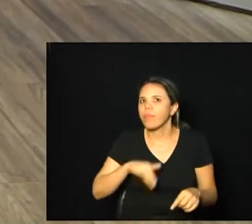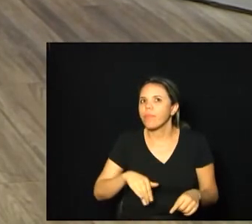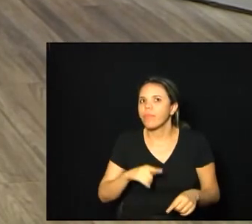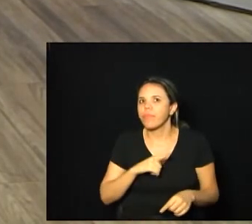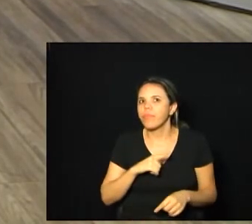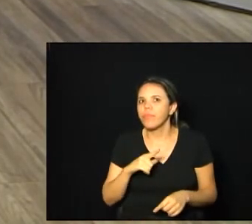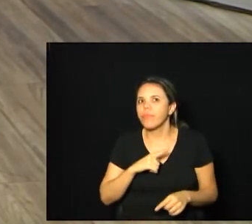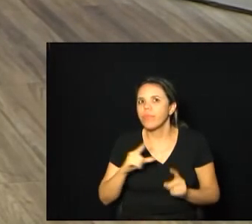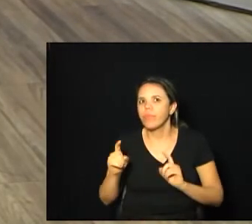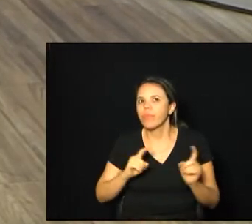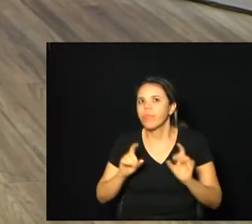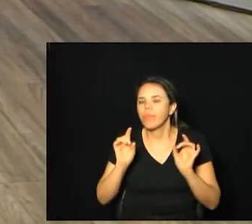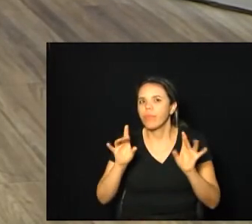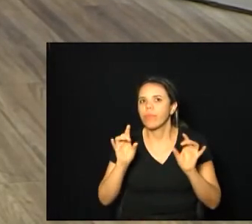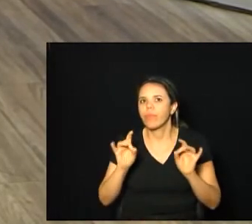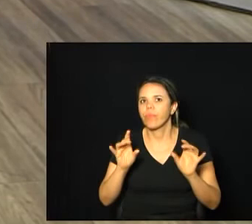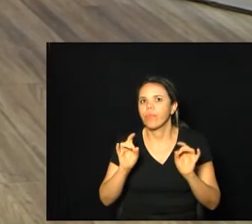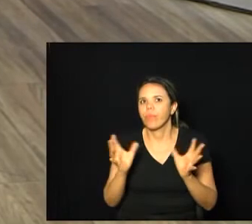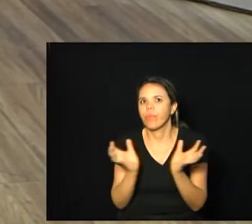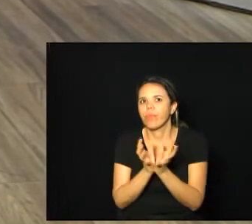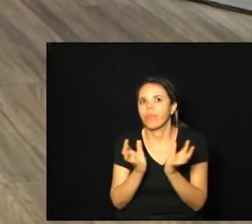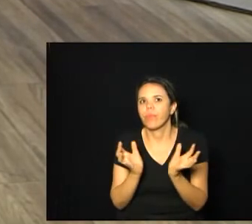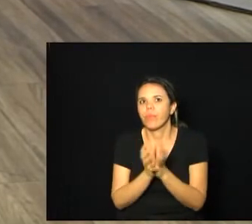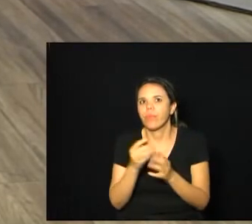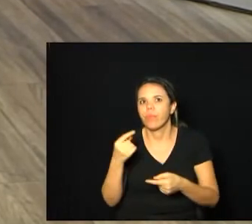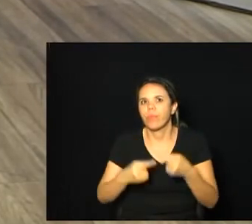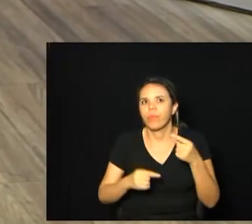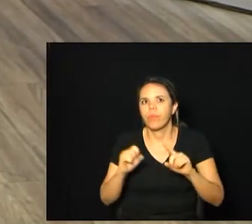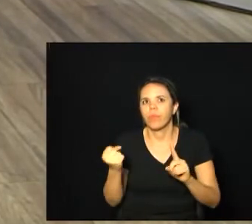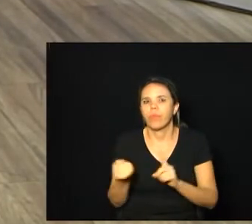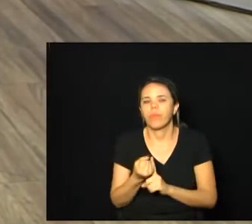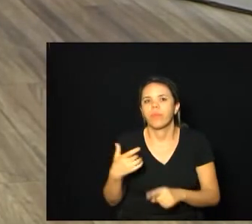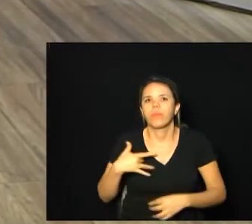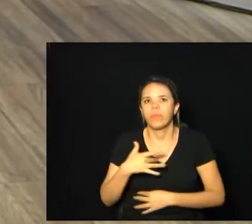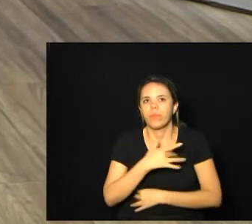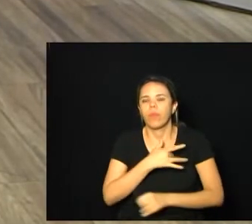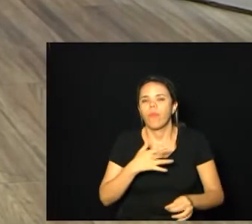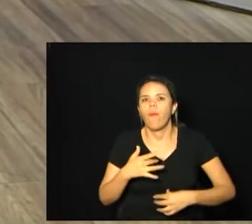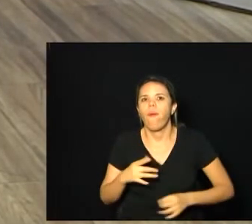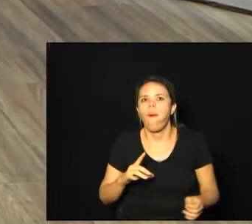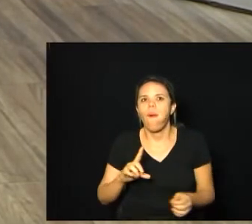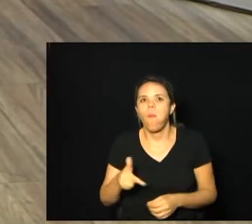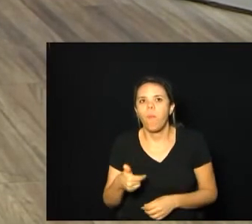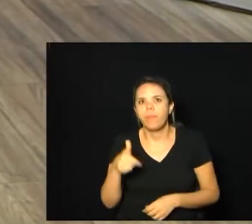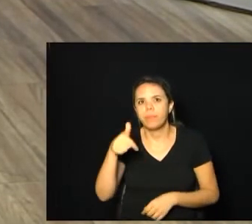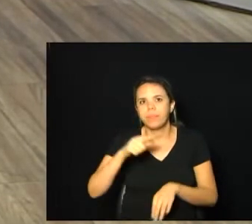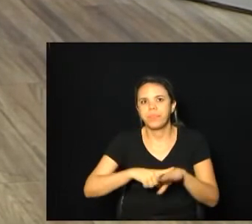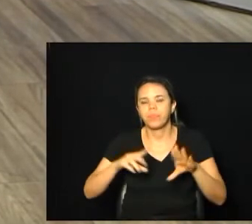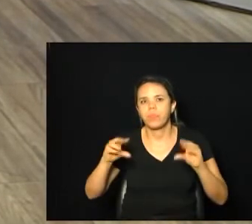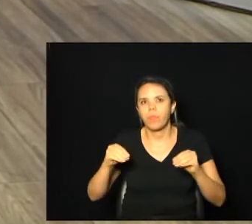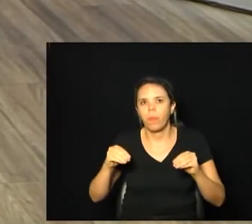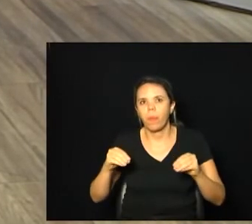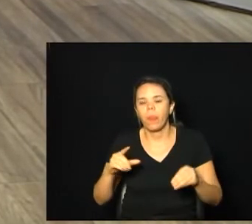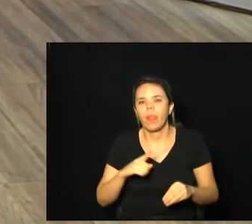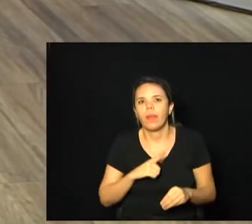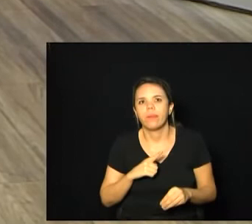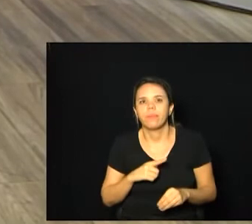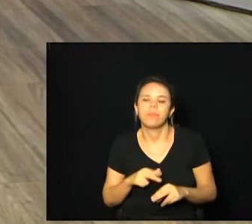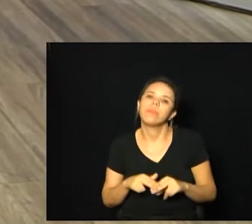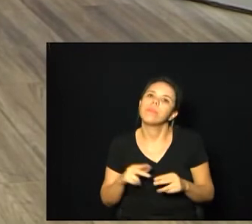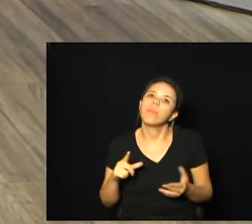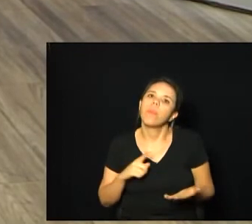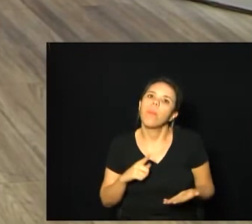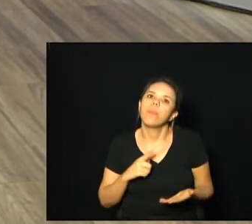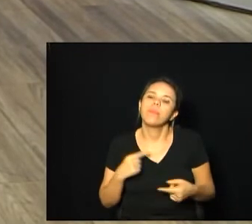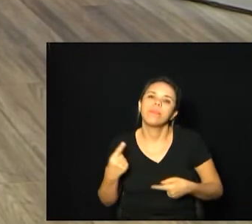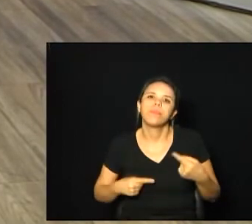tarde, tem reunião extraordinária da Comissão de Política Social e Saúde. E a partir das 7h da noite, portanto, tem